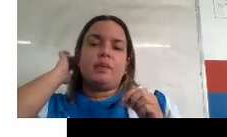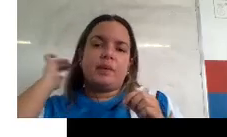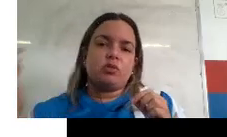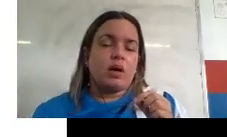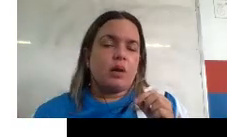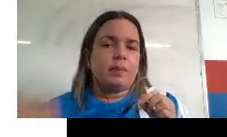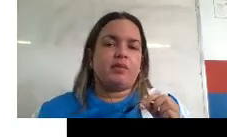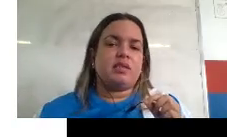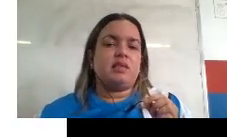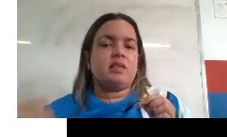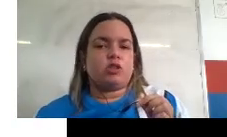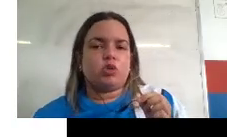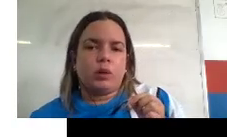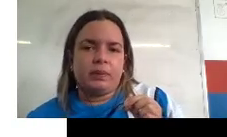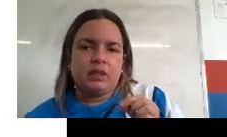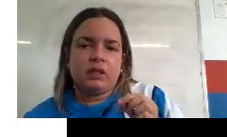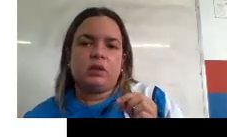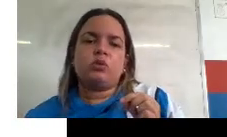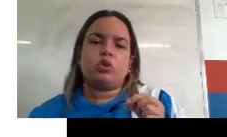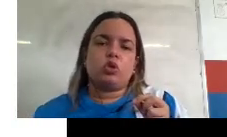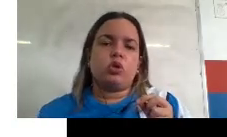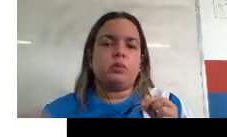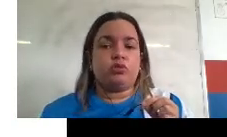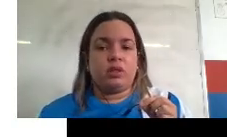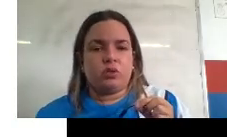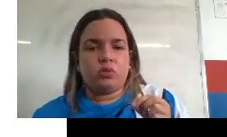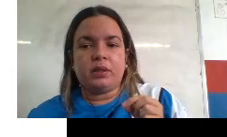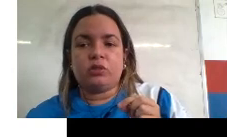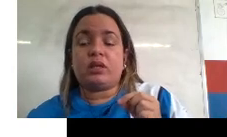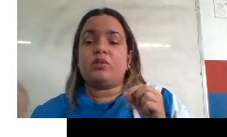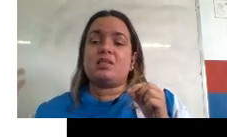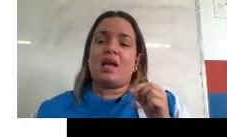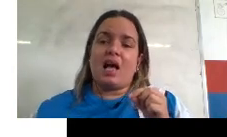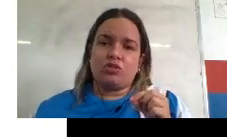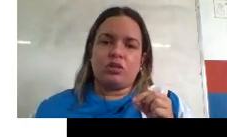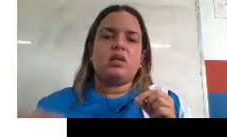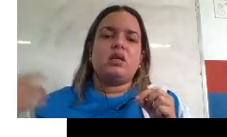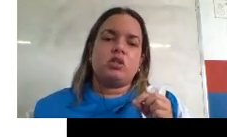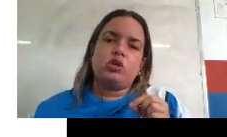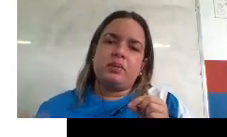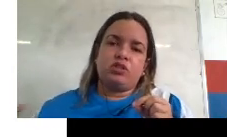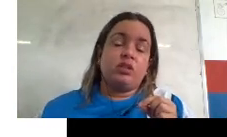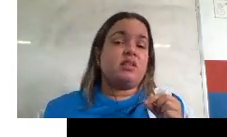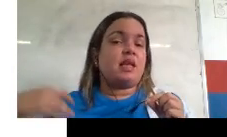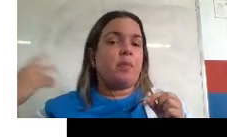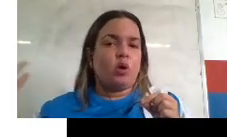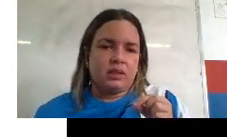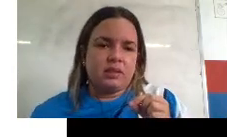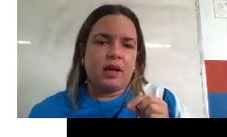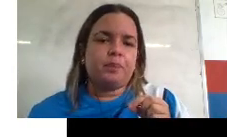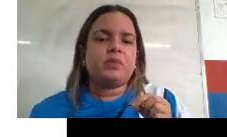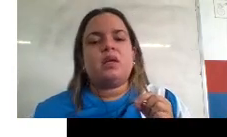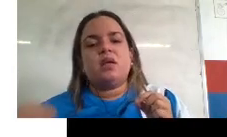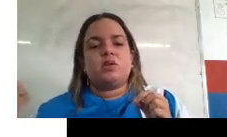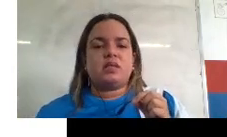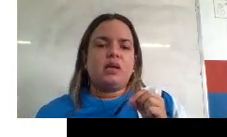Primeiro, né, era pessoal, era para você dizer a sua opinião sobre os direitos humanos, o que você acha sobre esses direitos, a